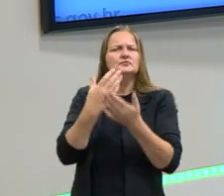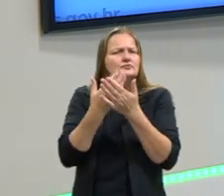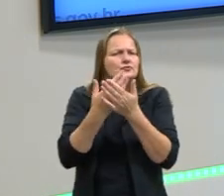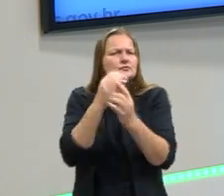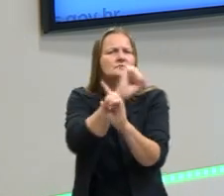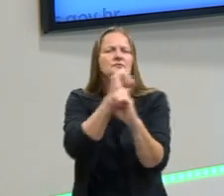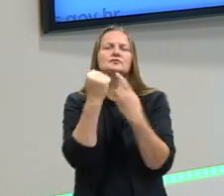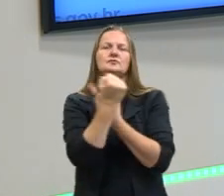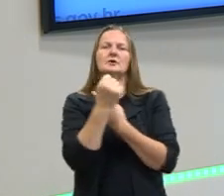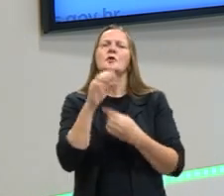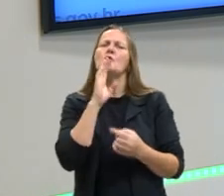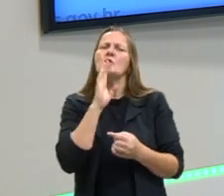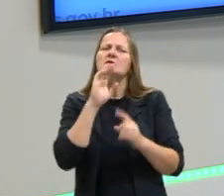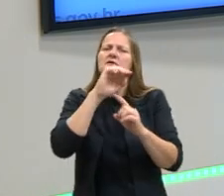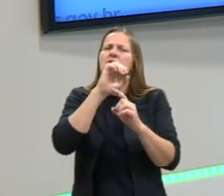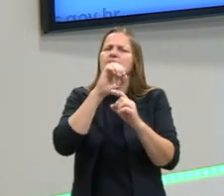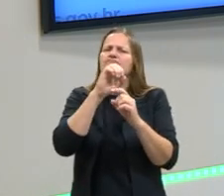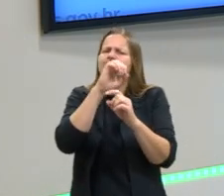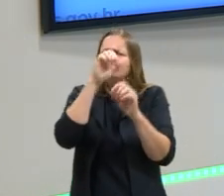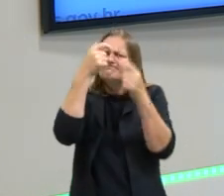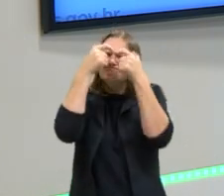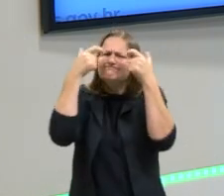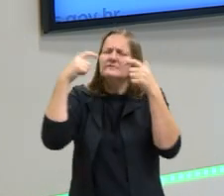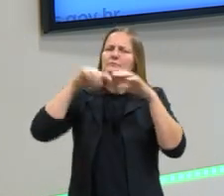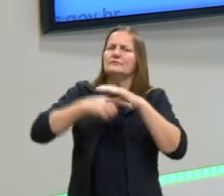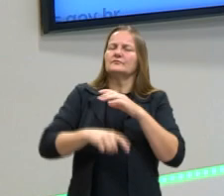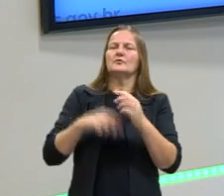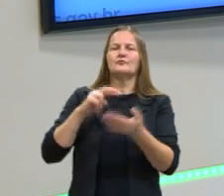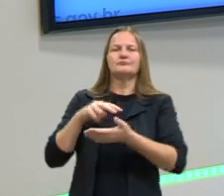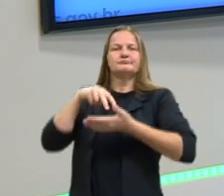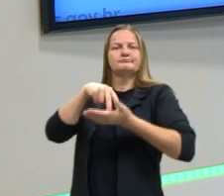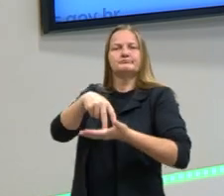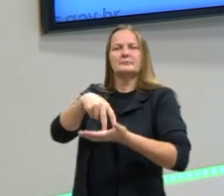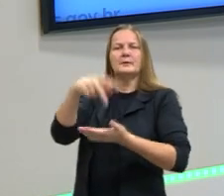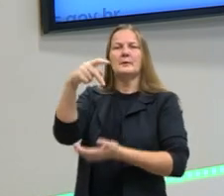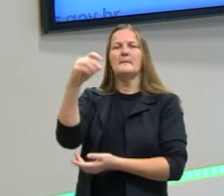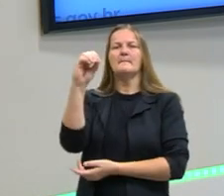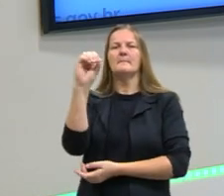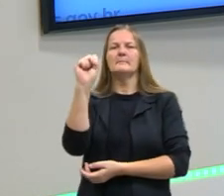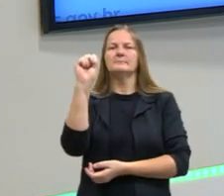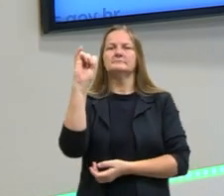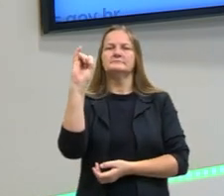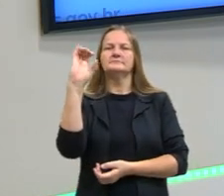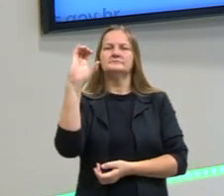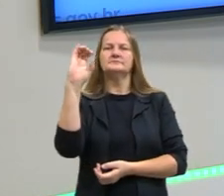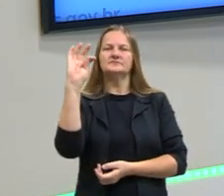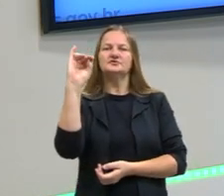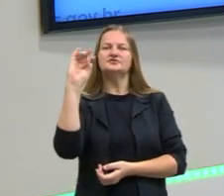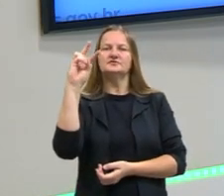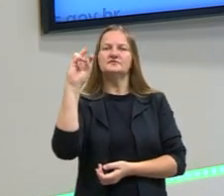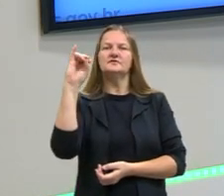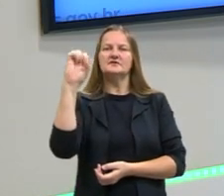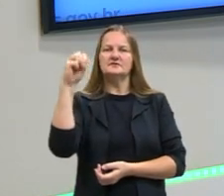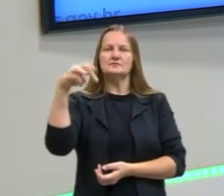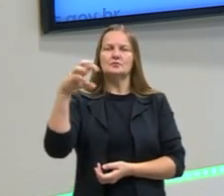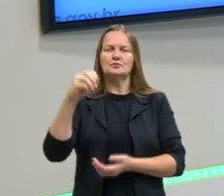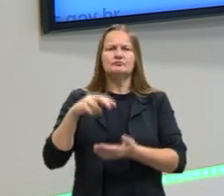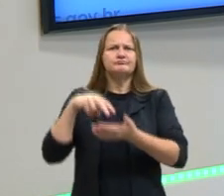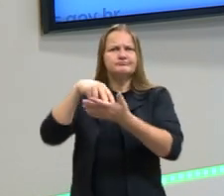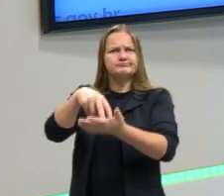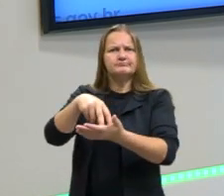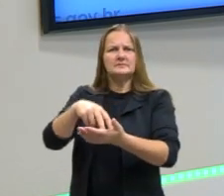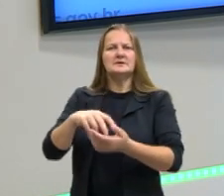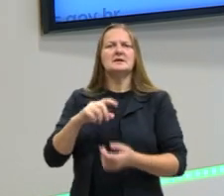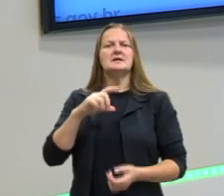conhecer a sociedade de um modo positivista como as ciências esse pessoal que vai ser muito influenciado pelas